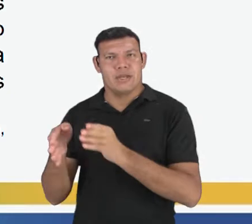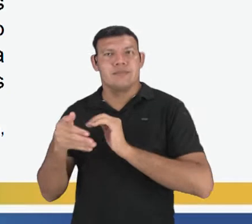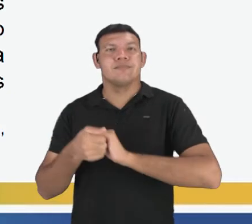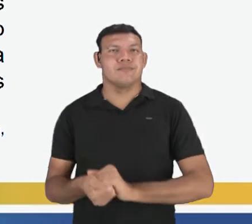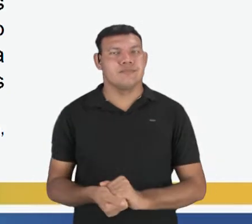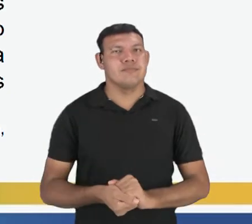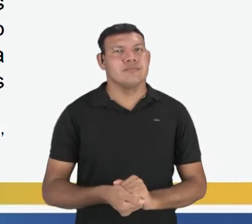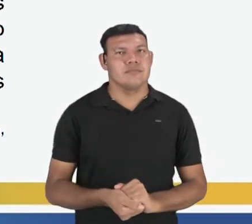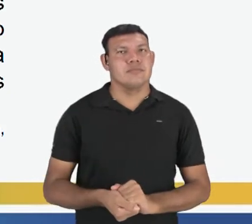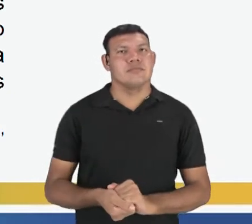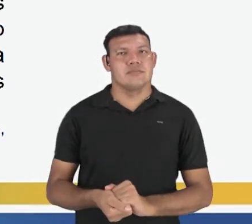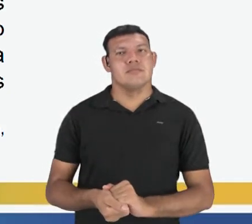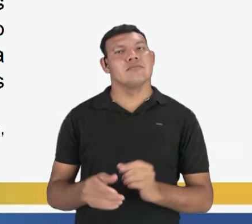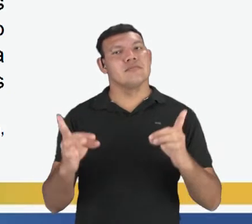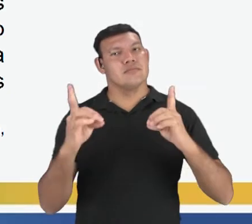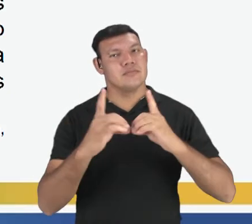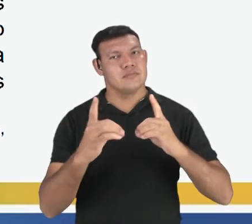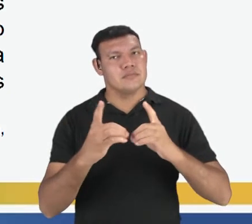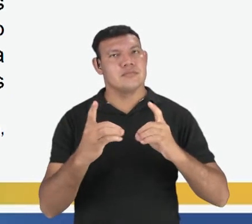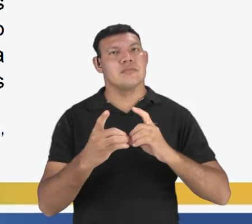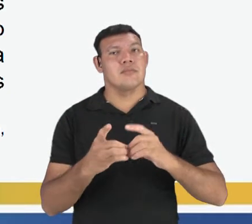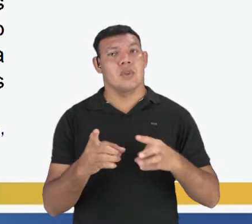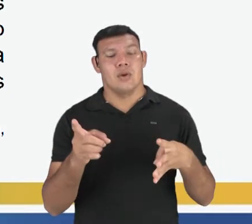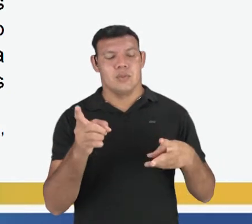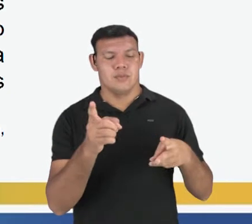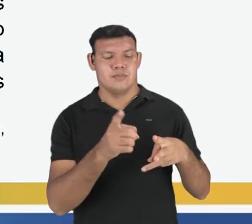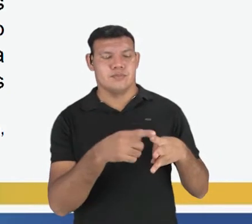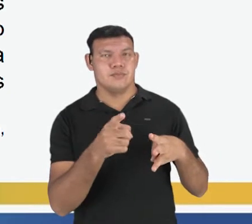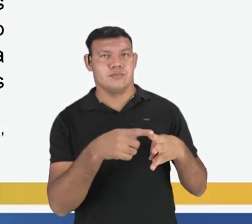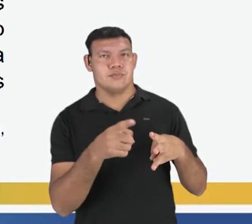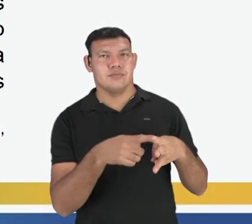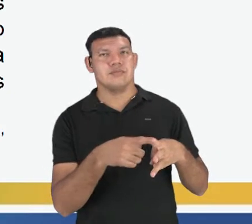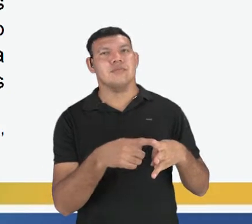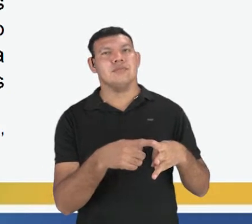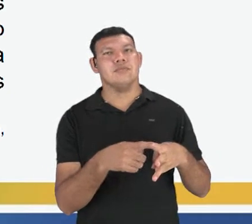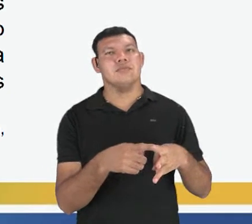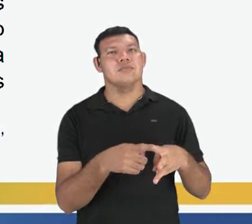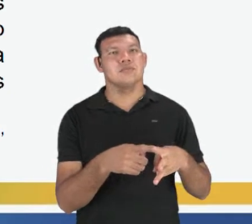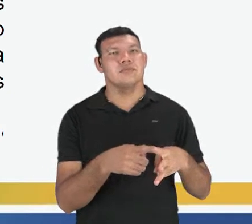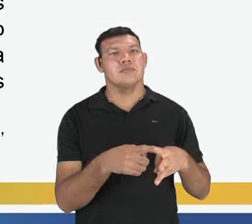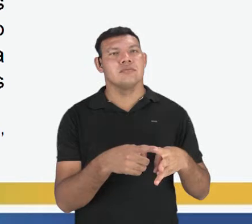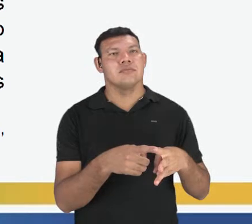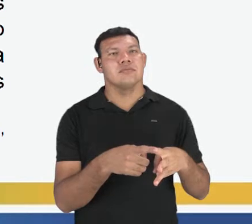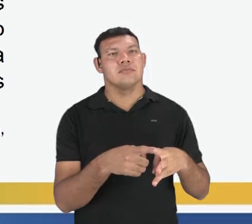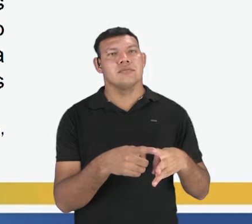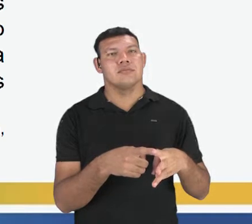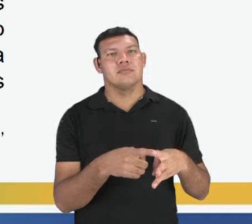sequenciais, num processo dialético. O primeiro passo do filosofar é